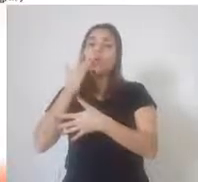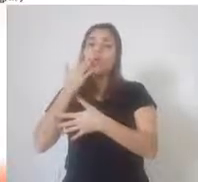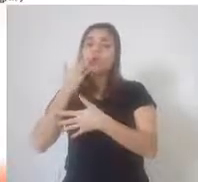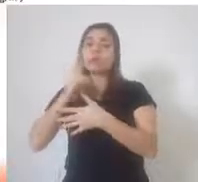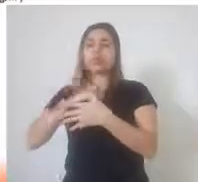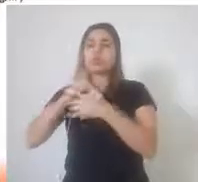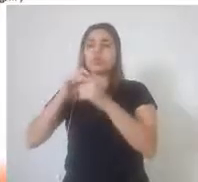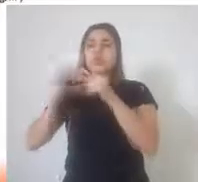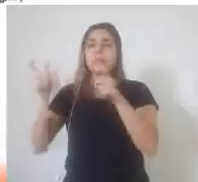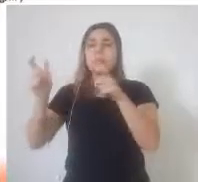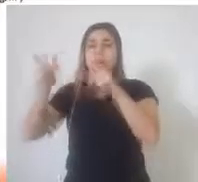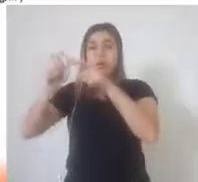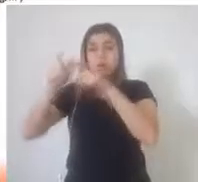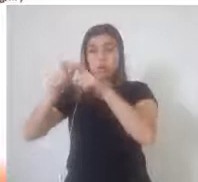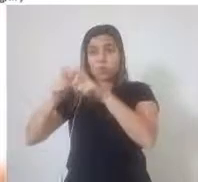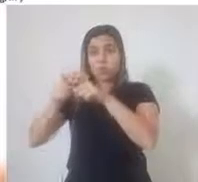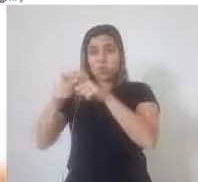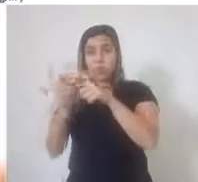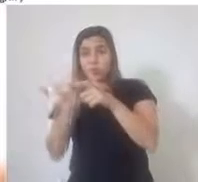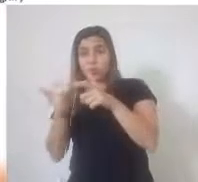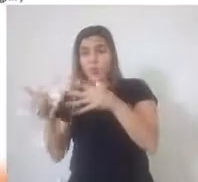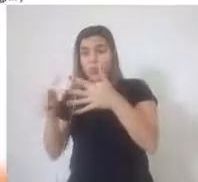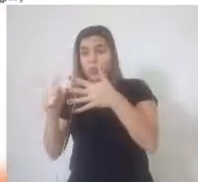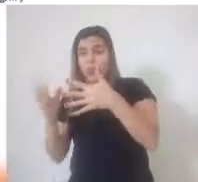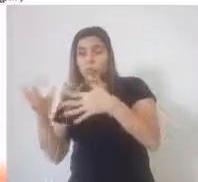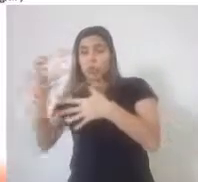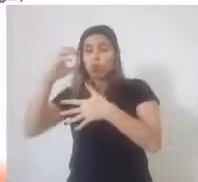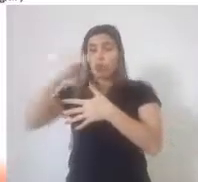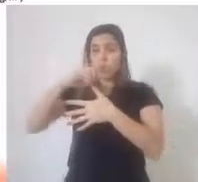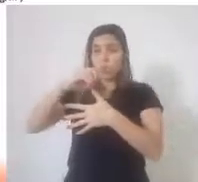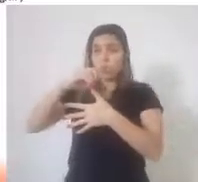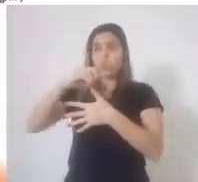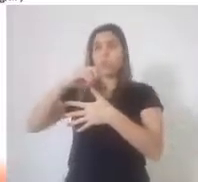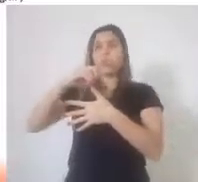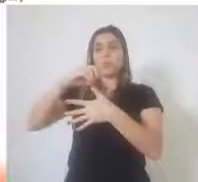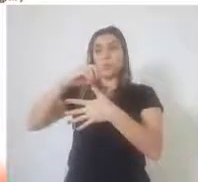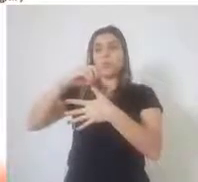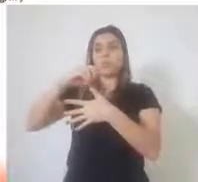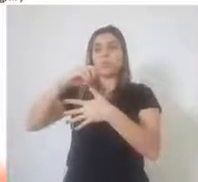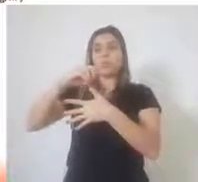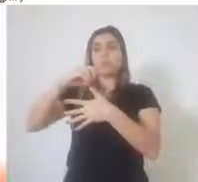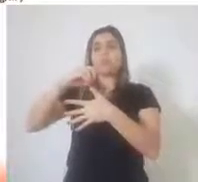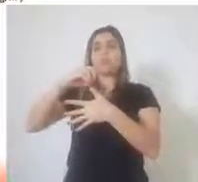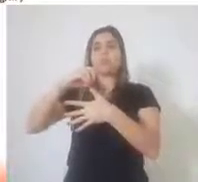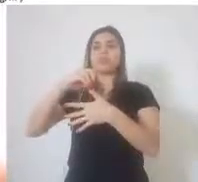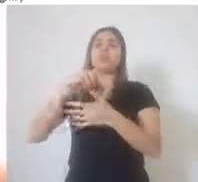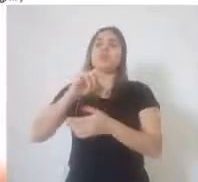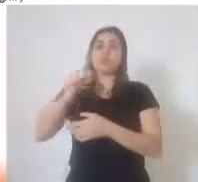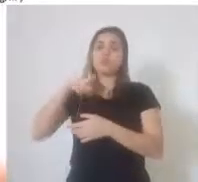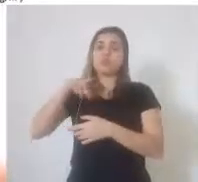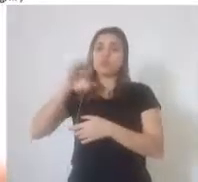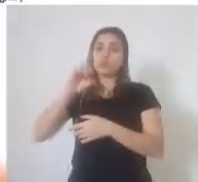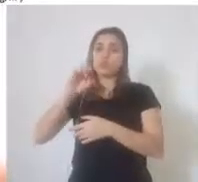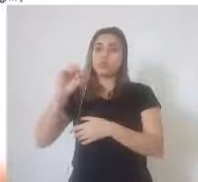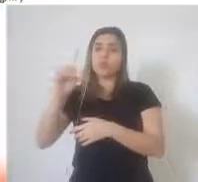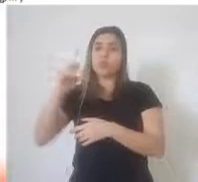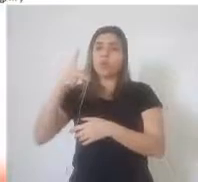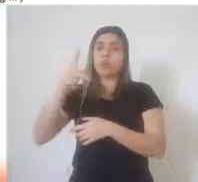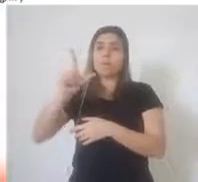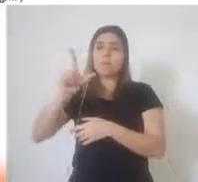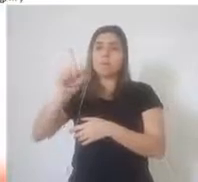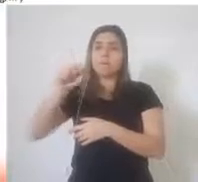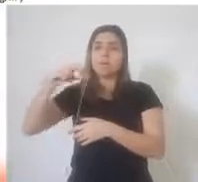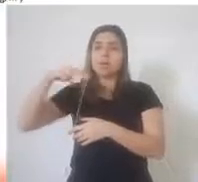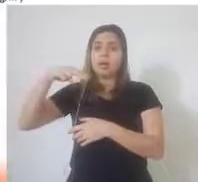menor do que o seu consumidor, né, do zooplâncton. Por que que isso pode acontecer? Porque nesse ambiente,